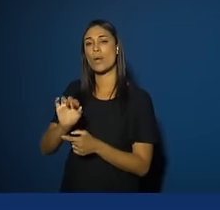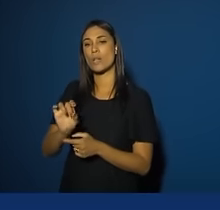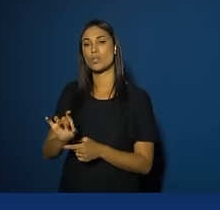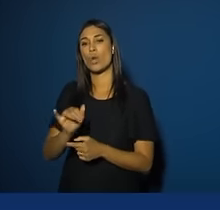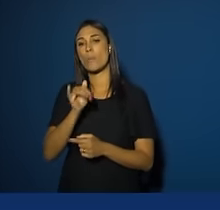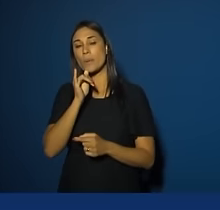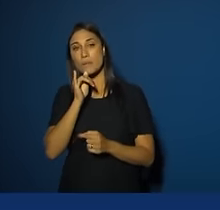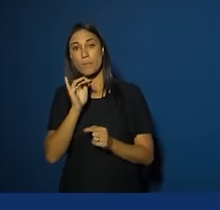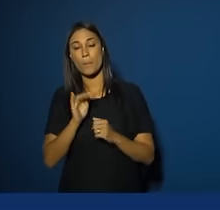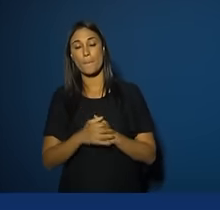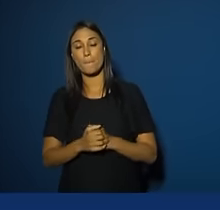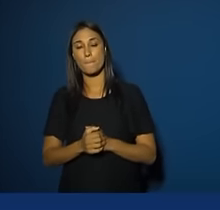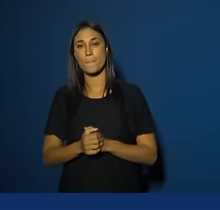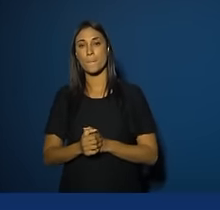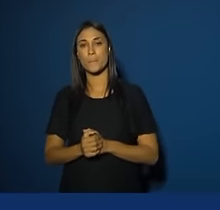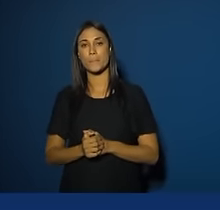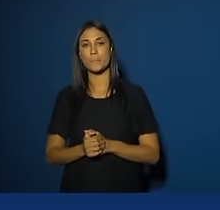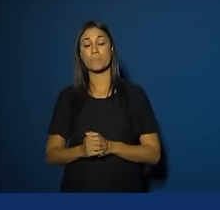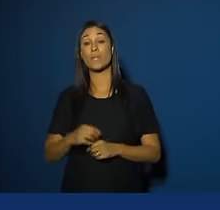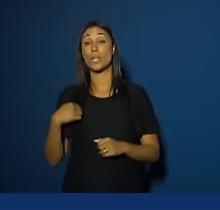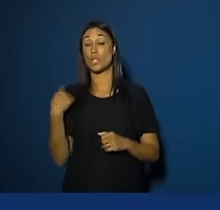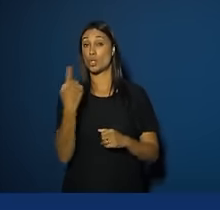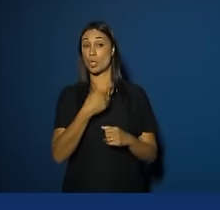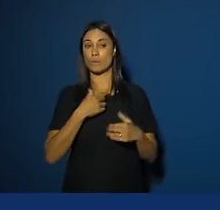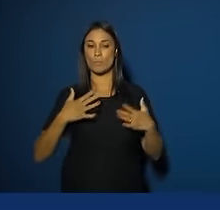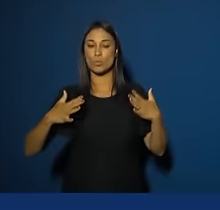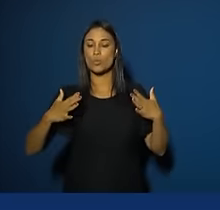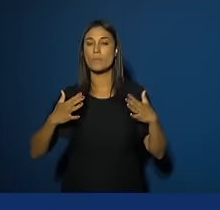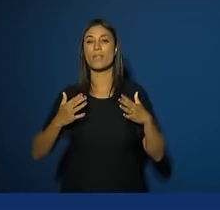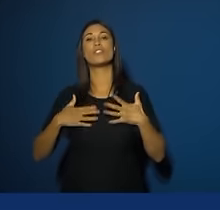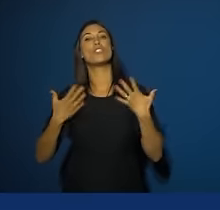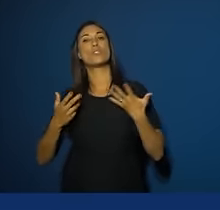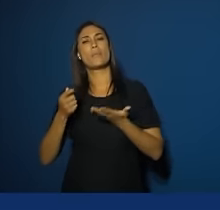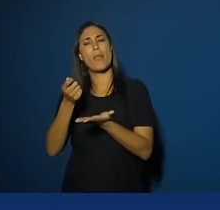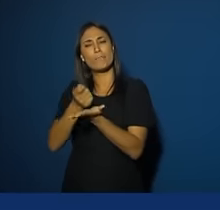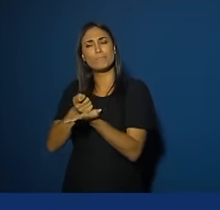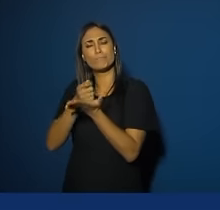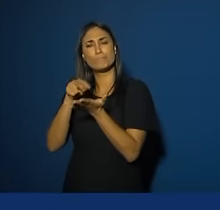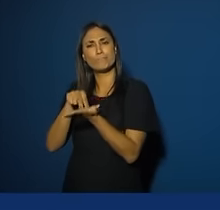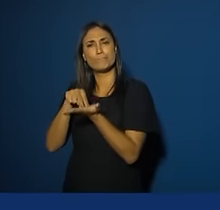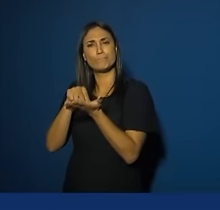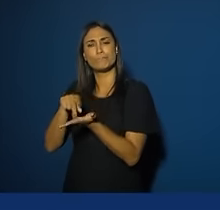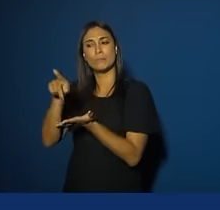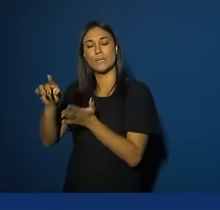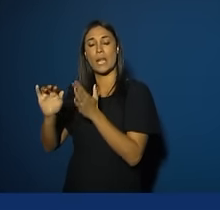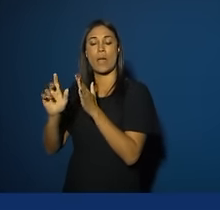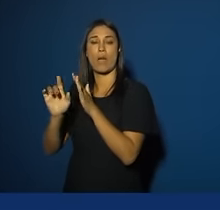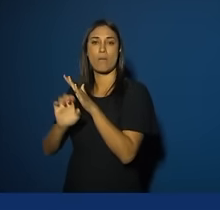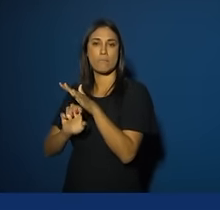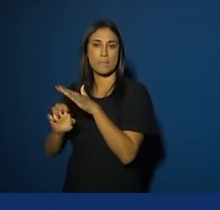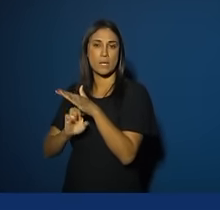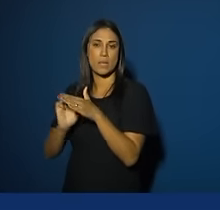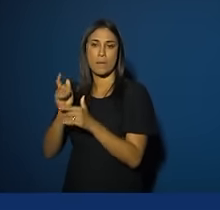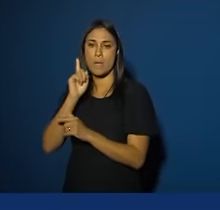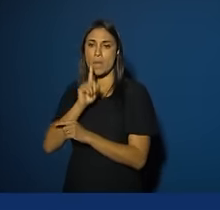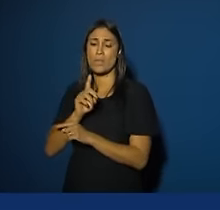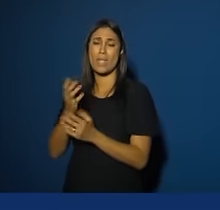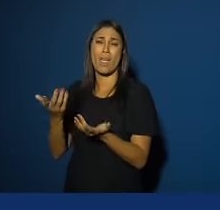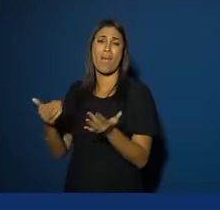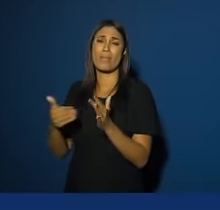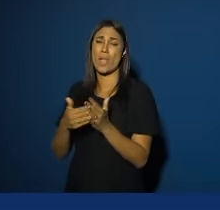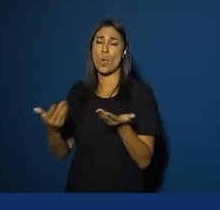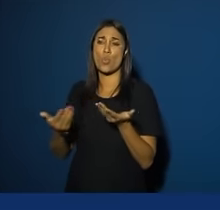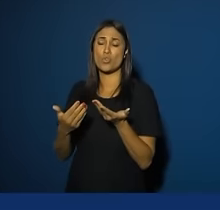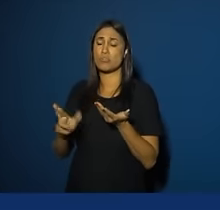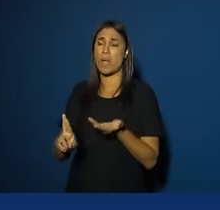landing, e a gente foi surpreendido pela resiliência da atividade americana, e até hoje a gente não tem uma boa resposta ao